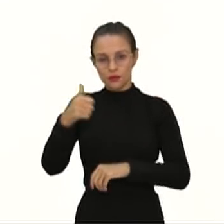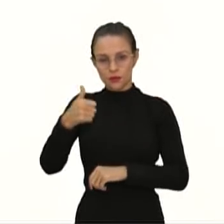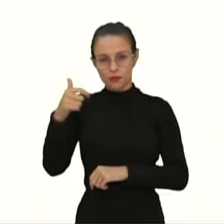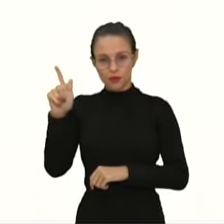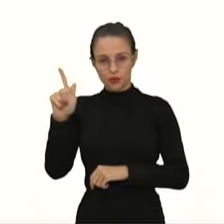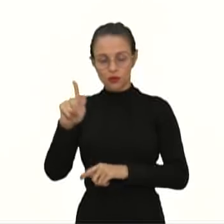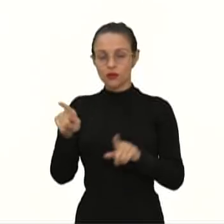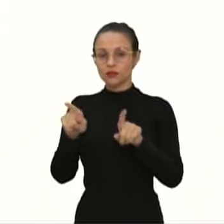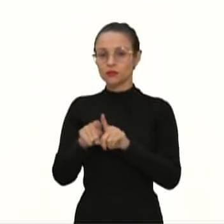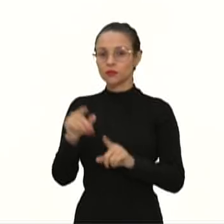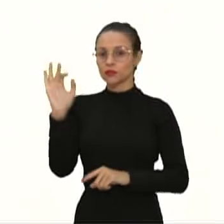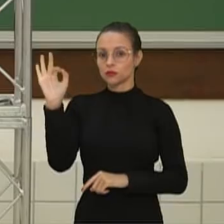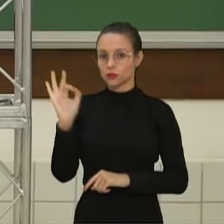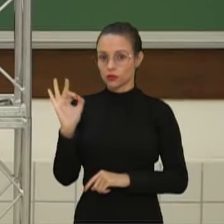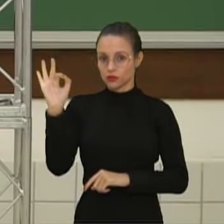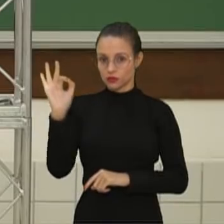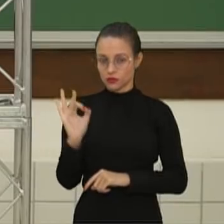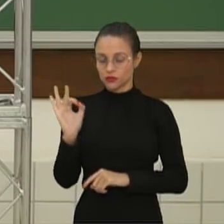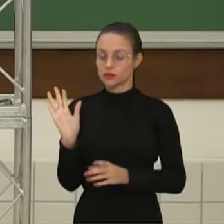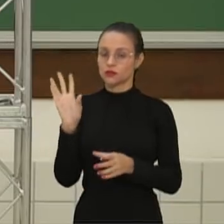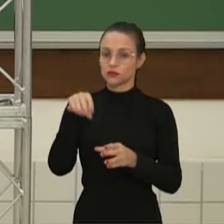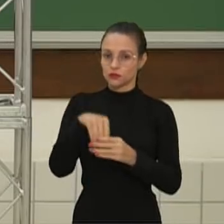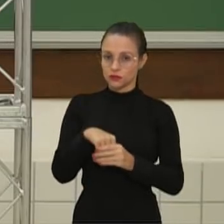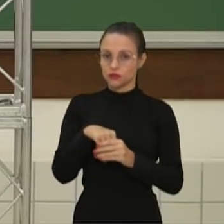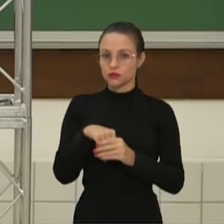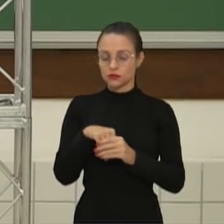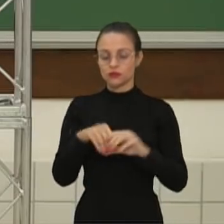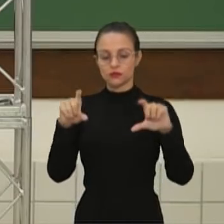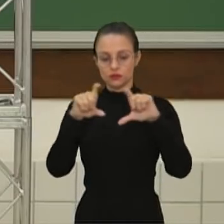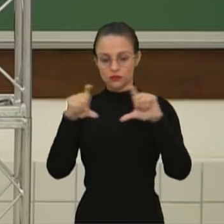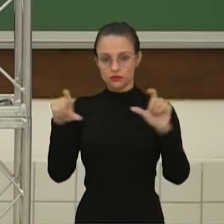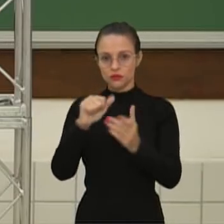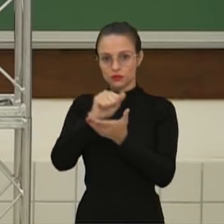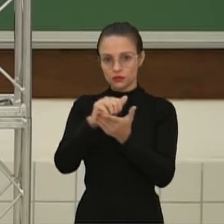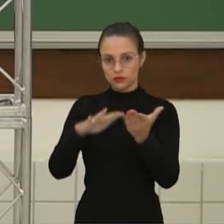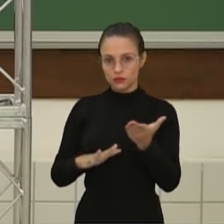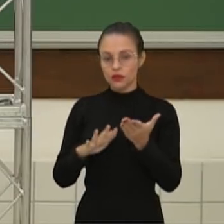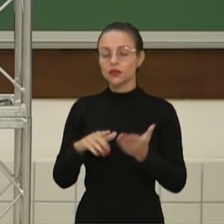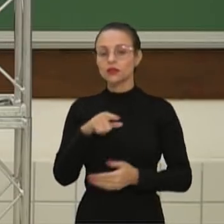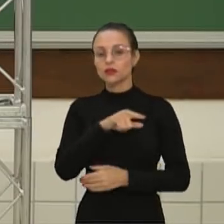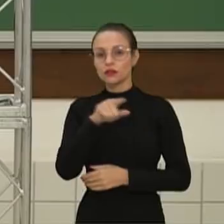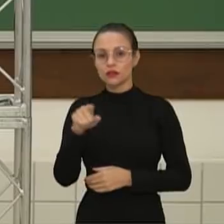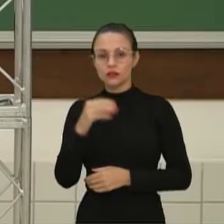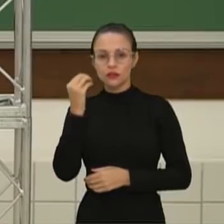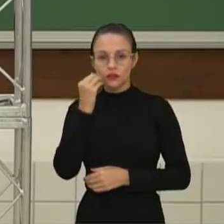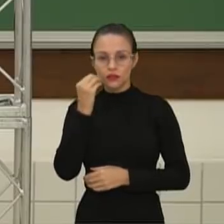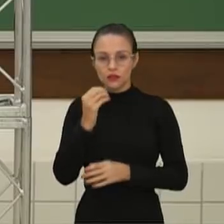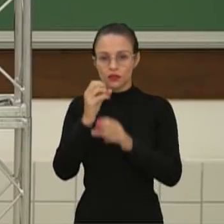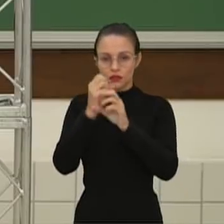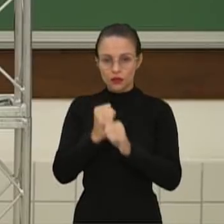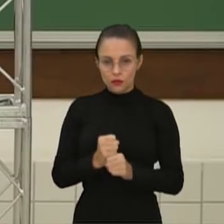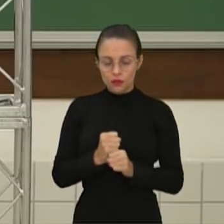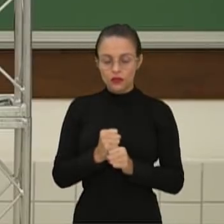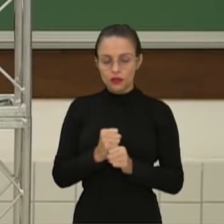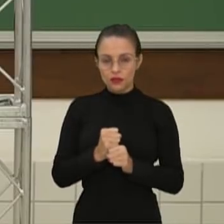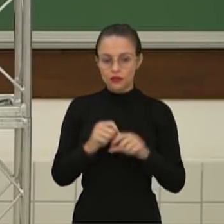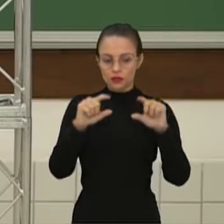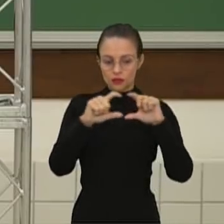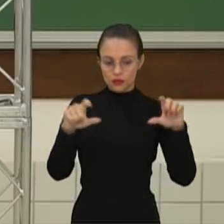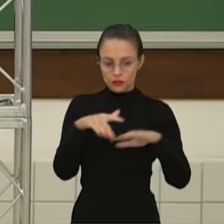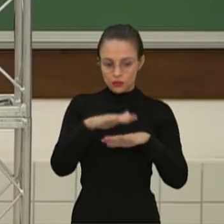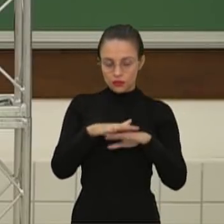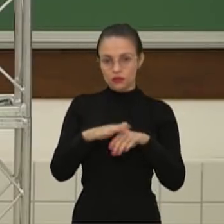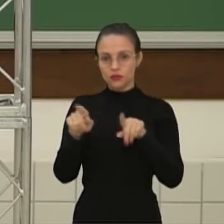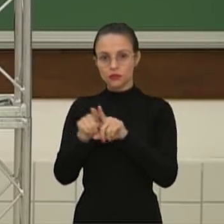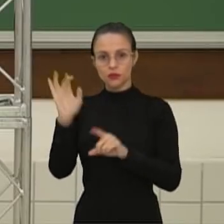porcentagem. Né? A porcentagem vai estar dentro do enunciado e nós vamos tentar calcular tanto a equação quanto a